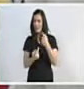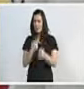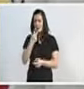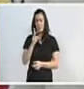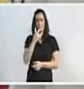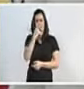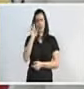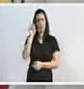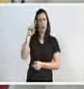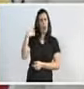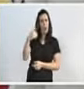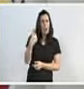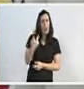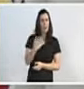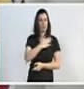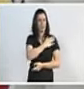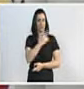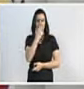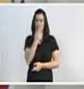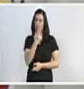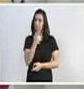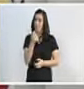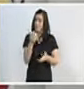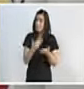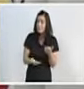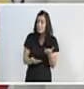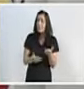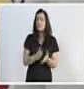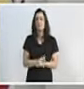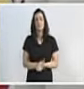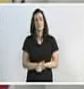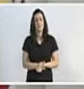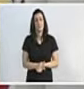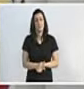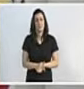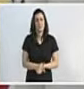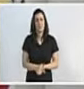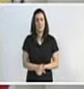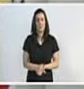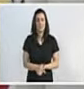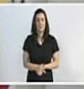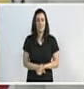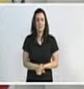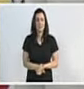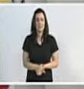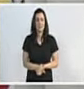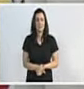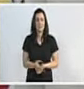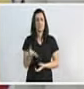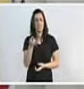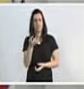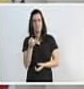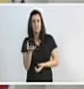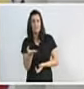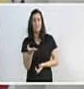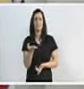né? Que bebeu mijo de vaca, que, né, que fumou um baseado, ia falar alguma coisa assim. Né,